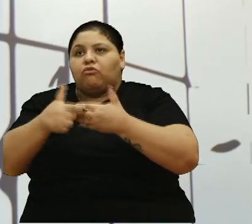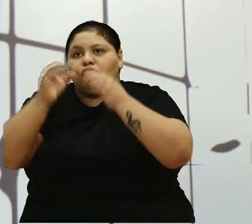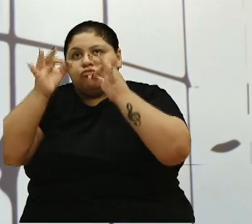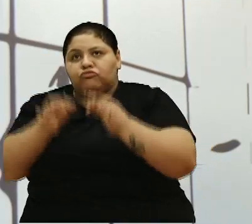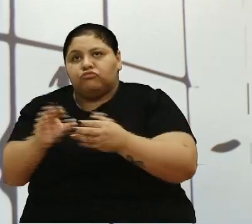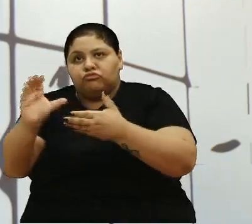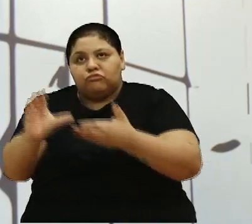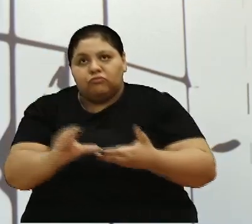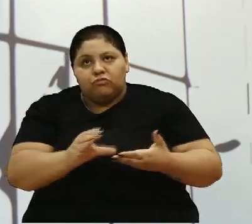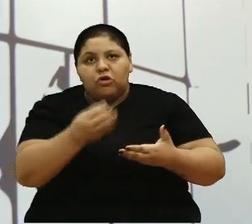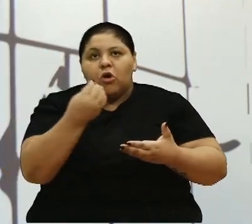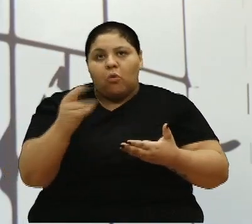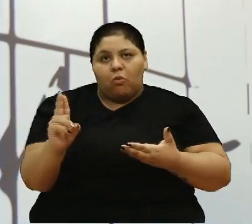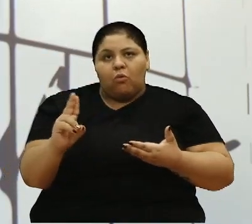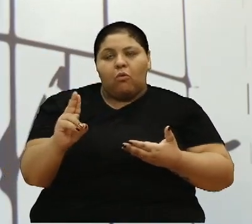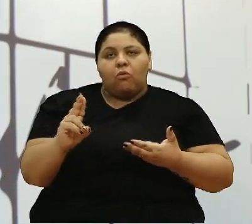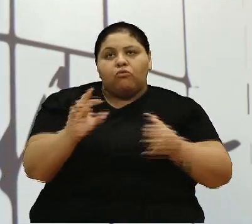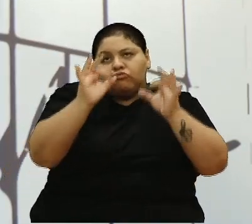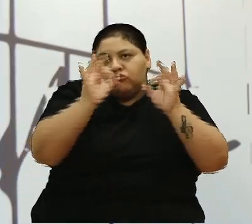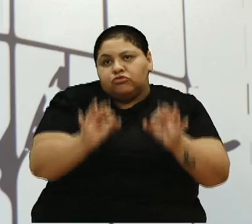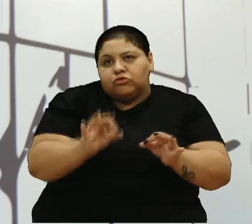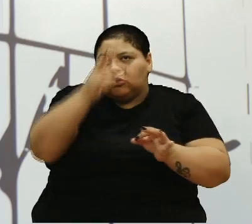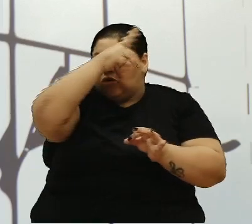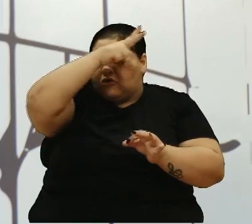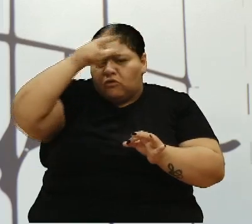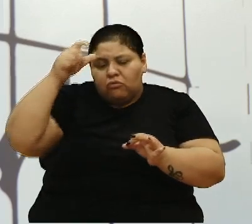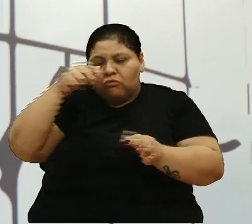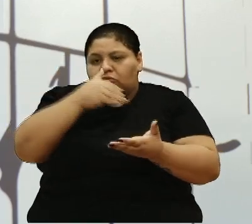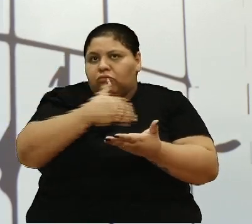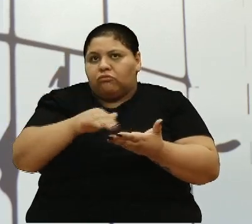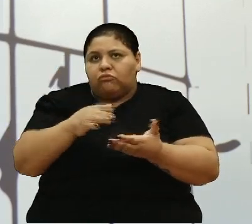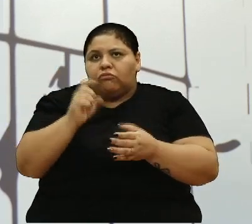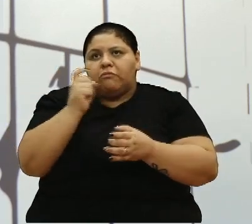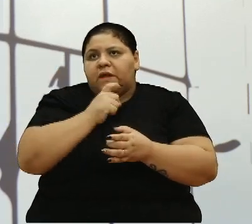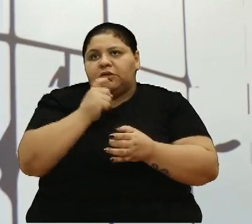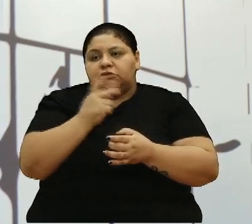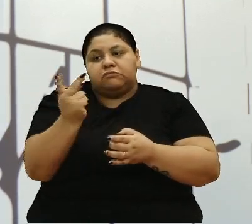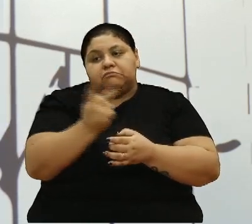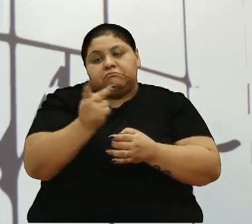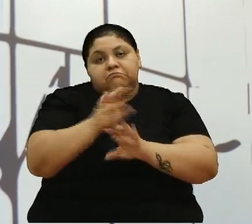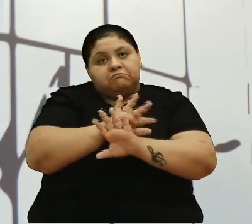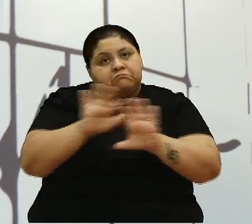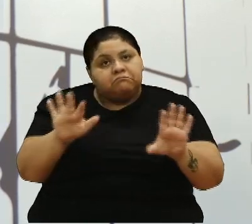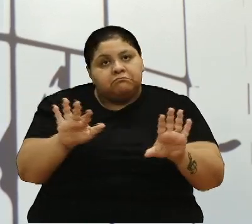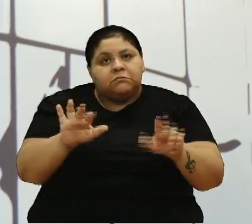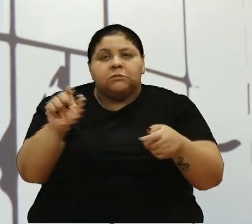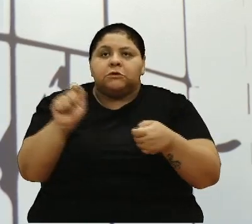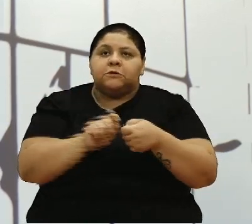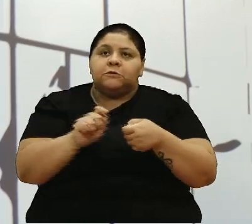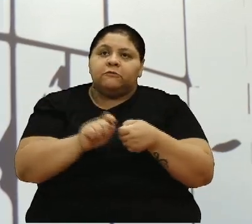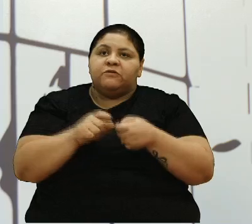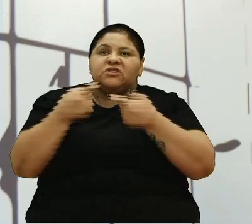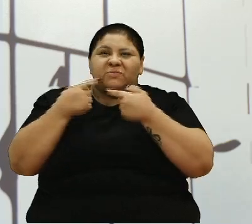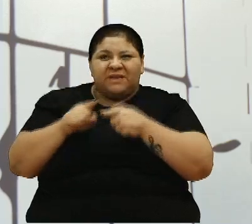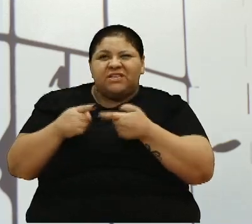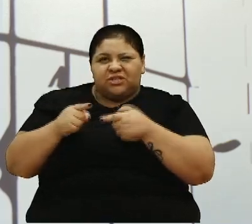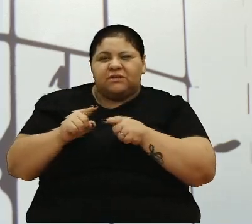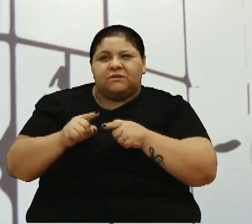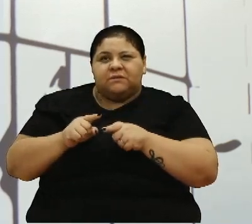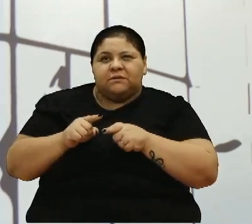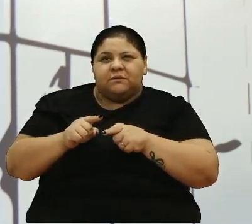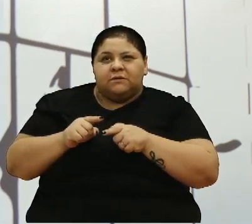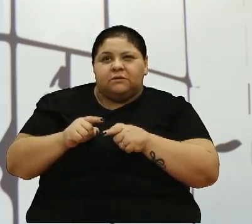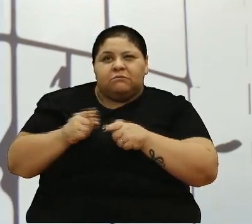trazer recursos, ou ele é eficiente e o prefeito e os secretários mentem. É uma das duas vias para mim. Então, eu fiz uma crítica nessa questão,